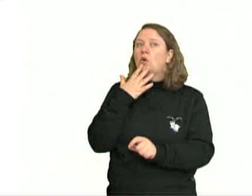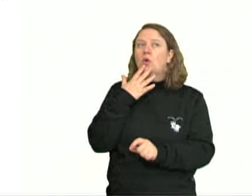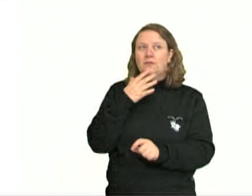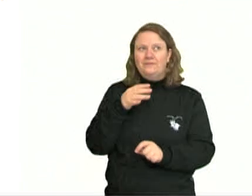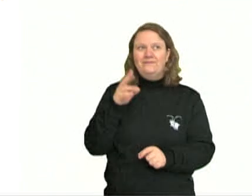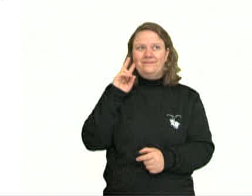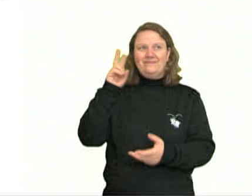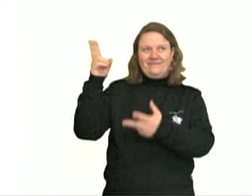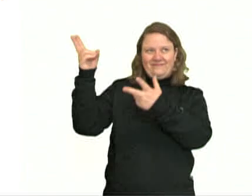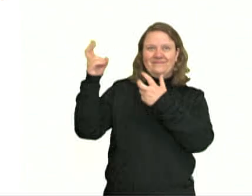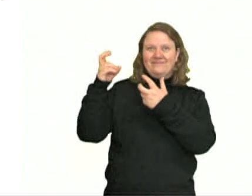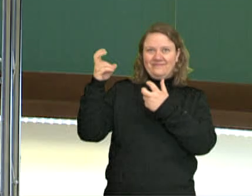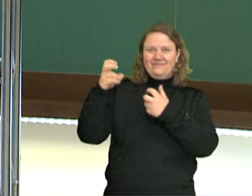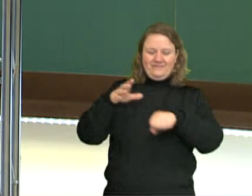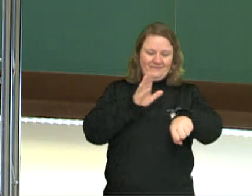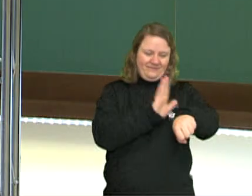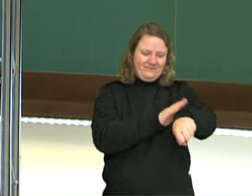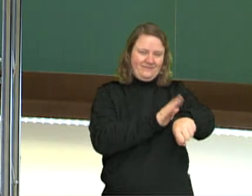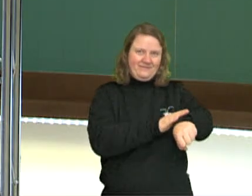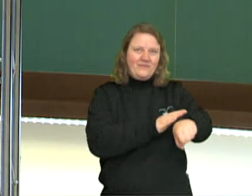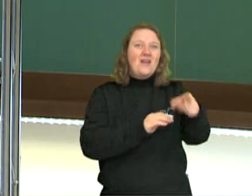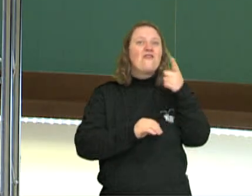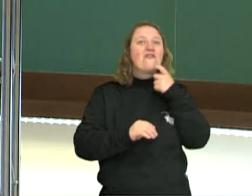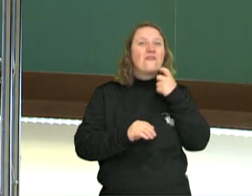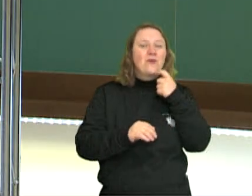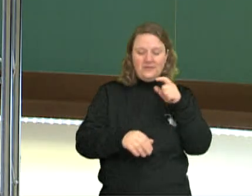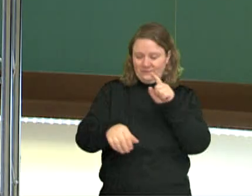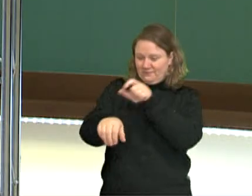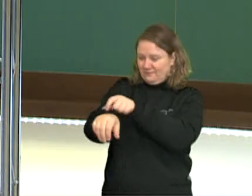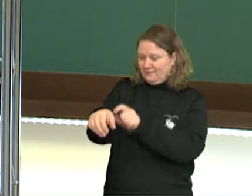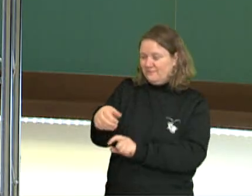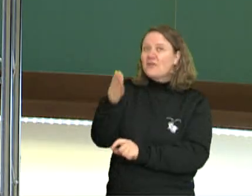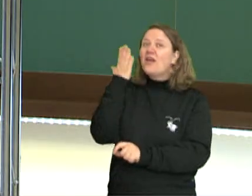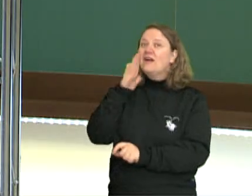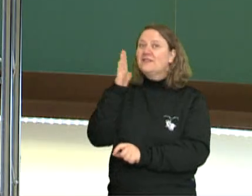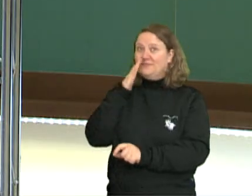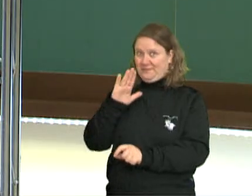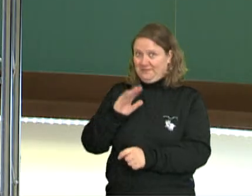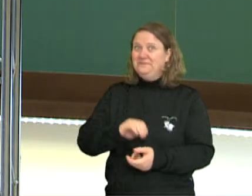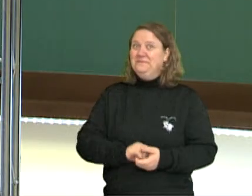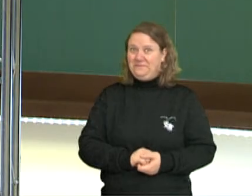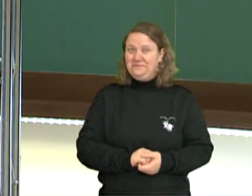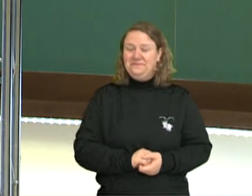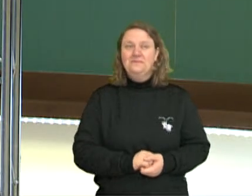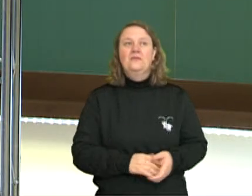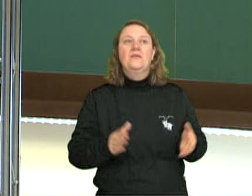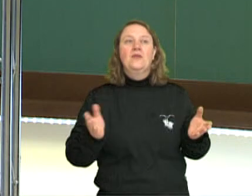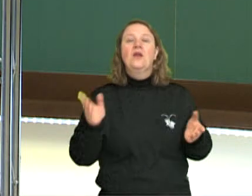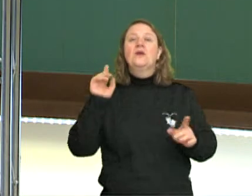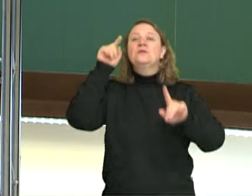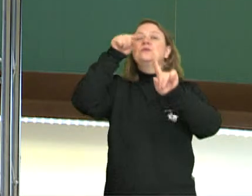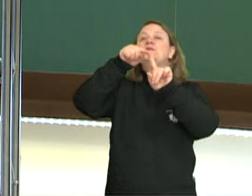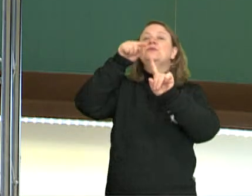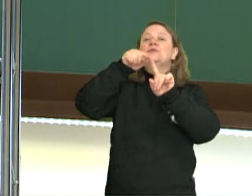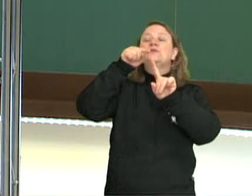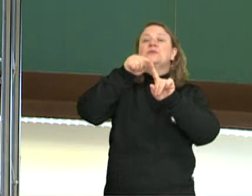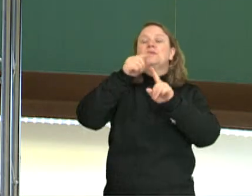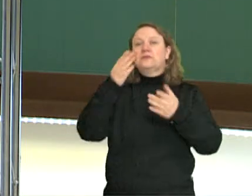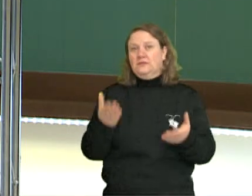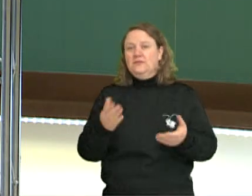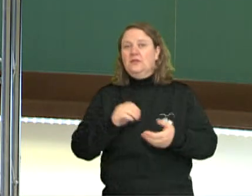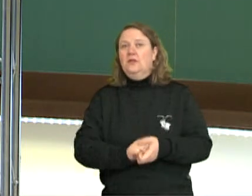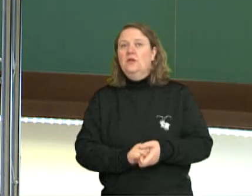ó, o árbitro com as pulseiras indicando a cor de cada atleta. Desafio. Um técnico